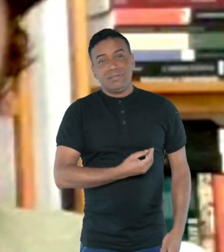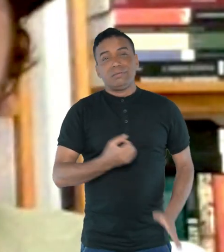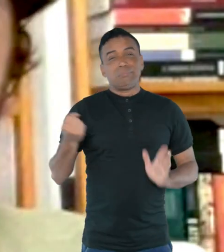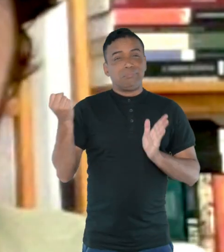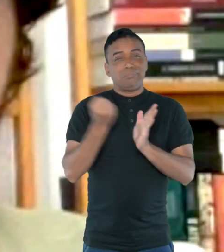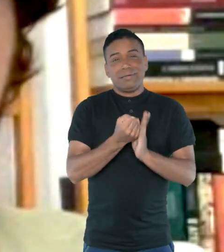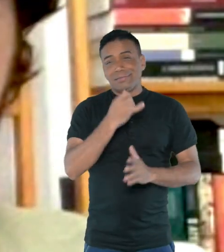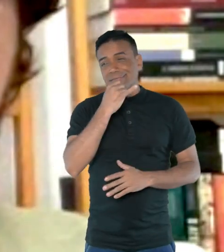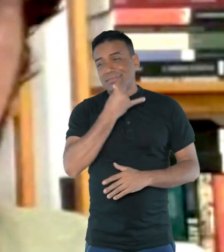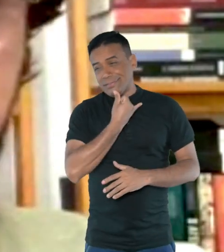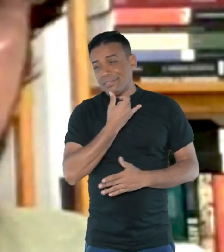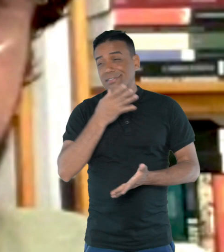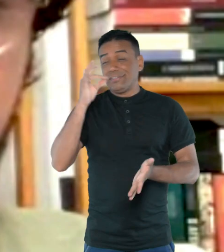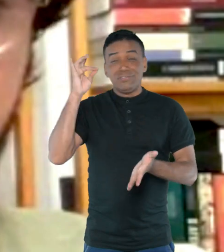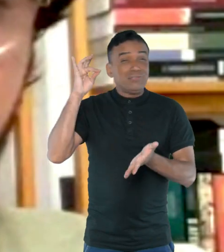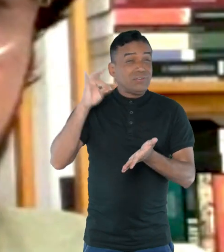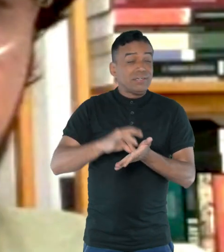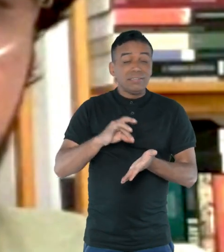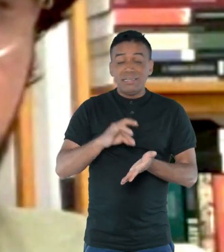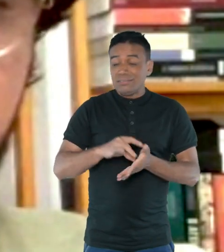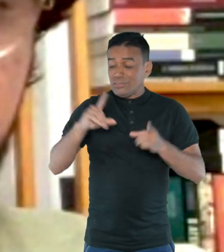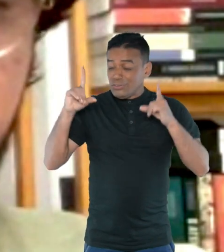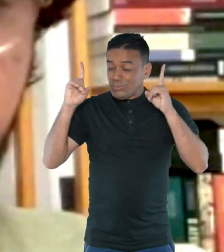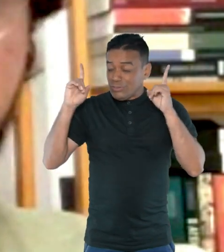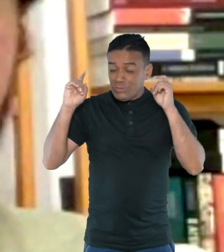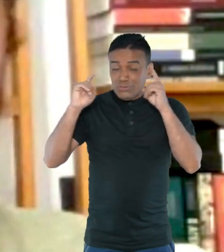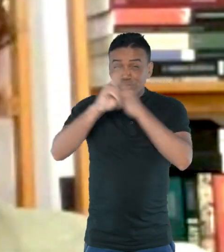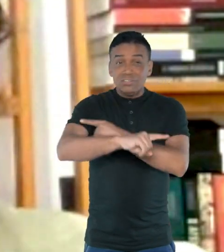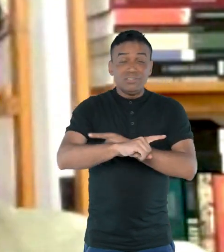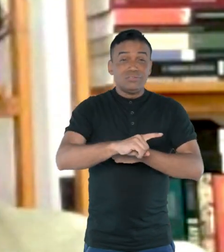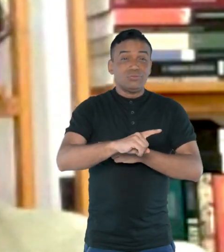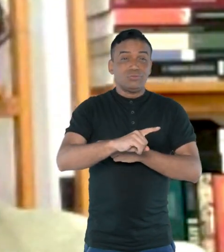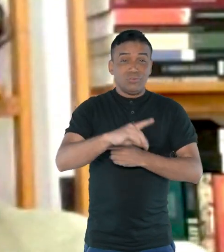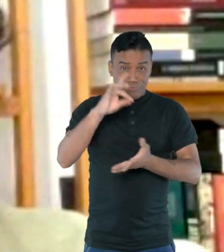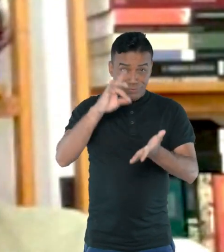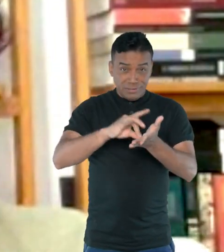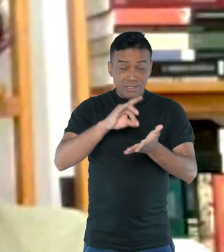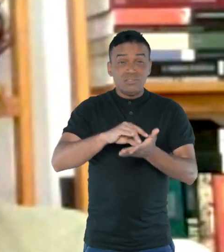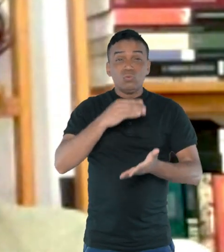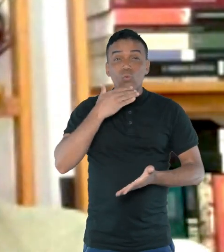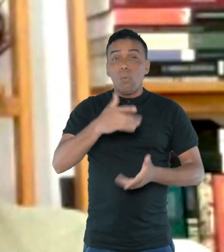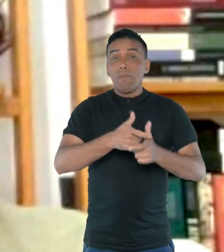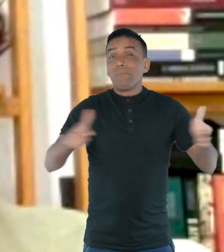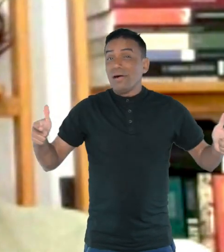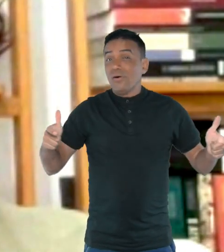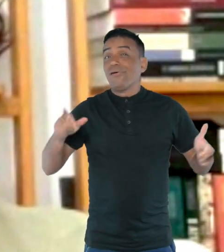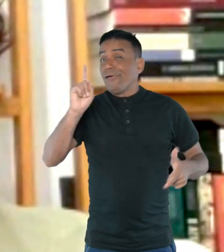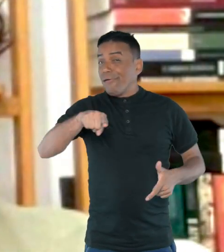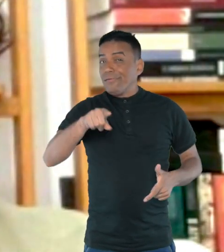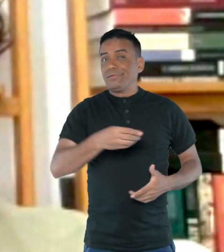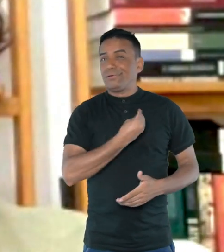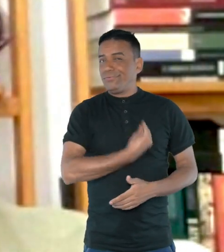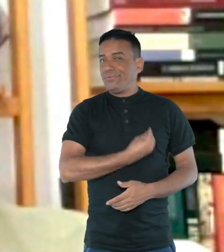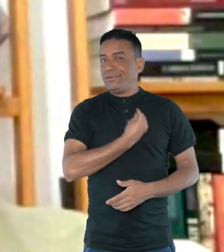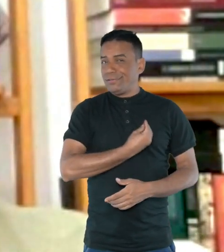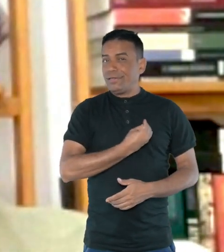muito dura, que é a verdade de que a vida continua e que isso não necessariamente é uma